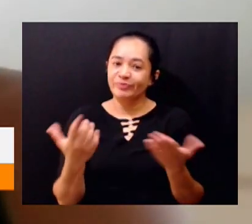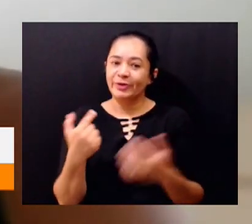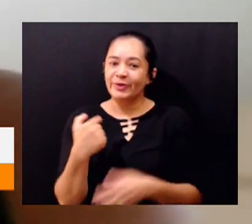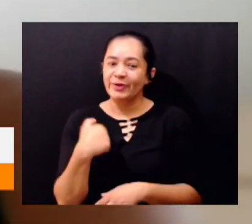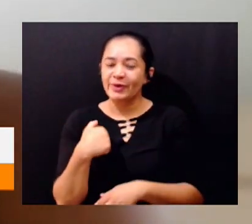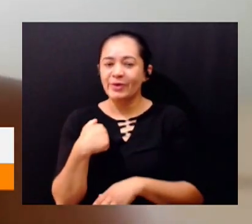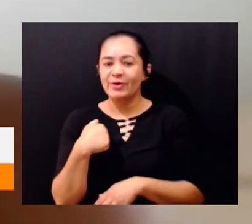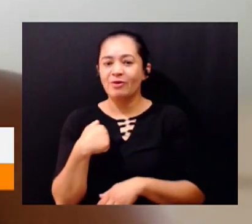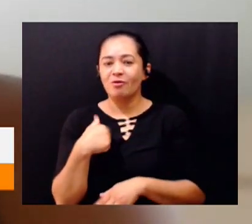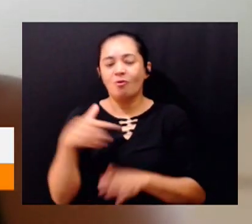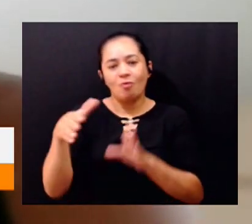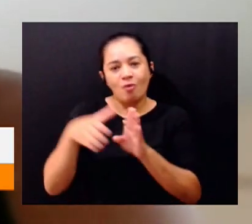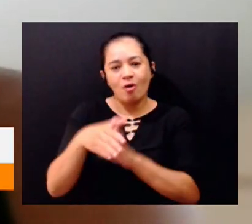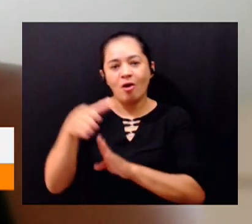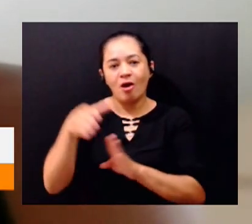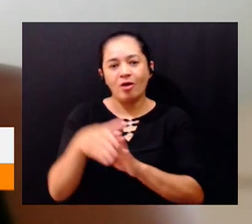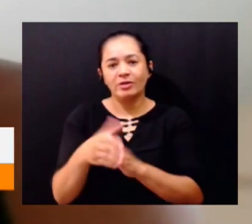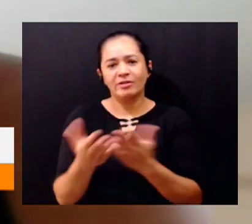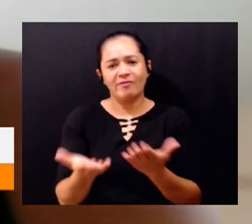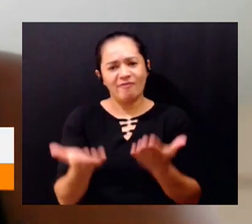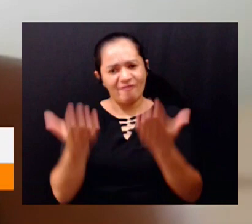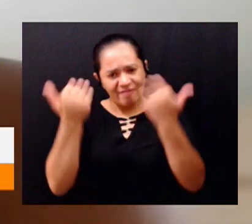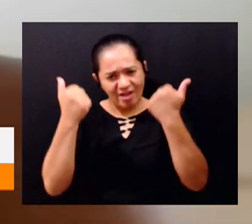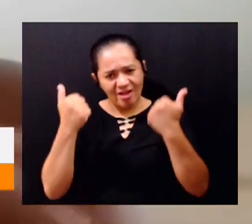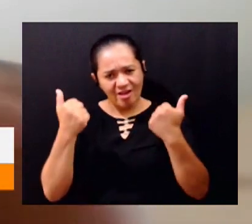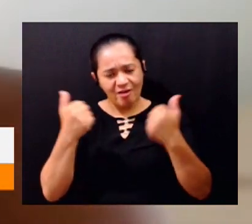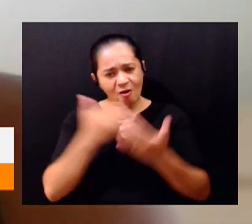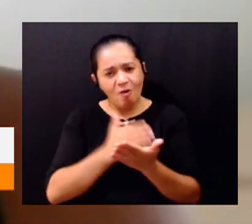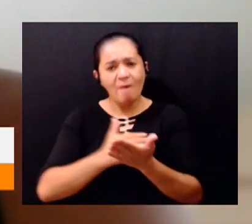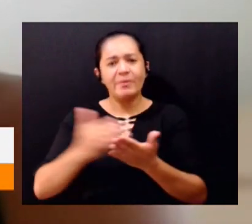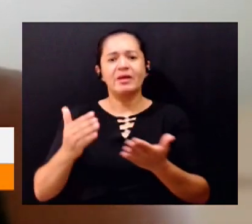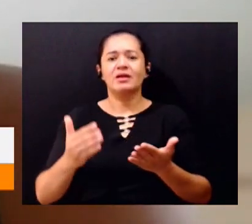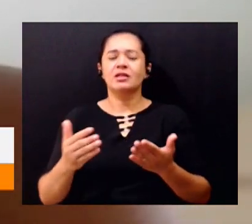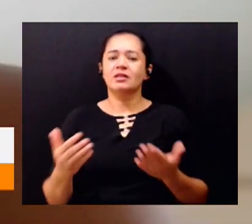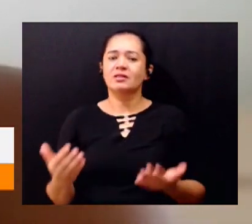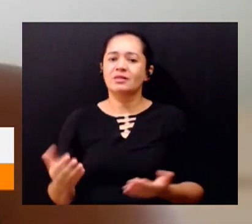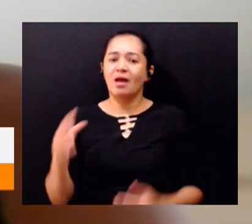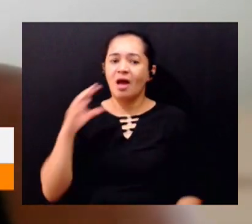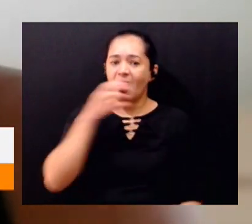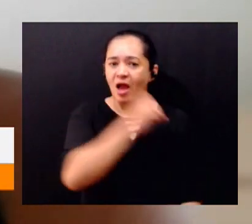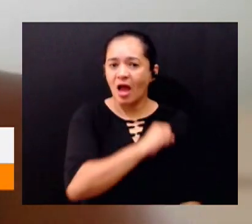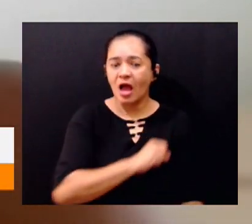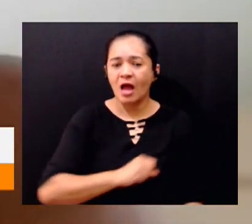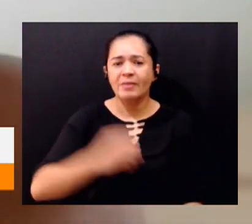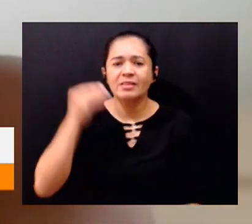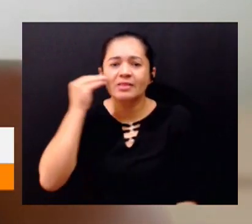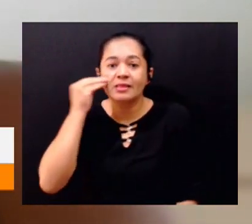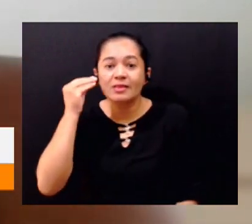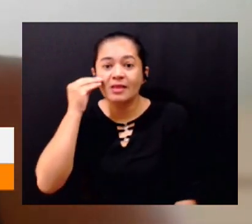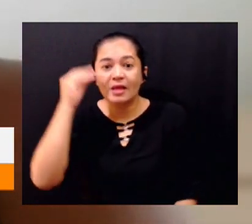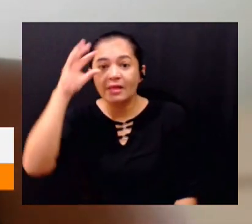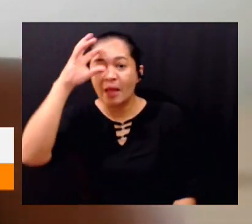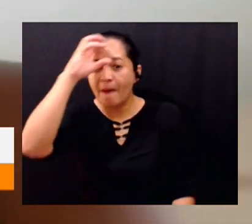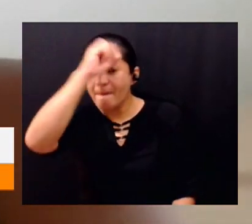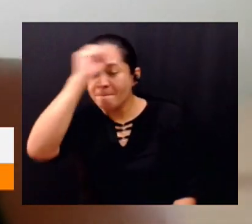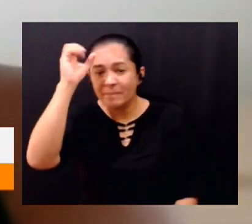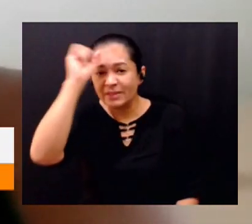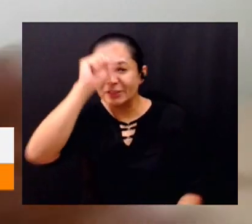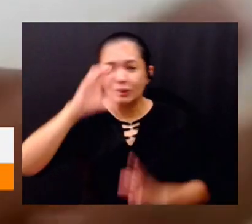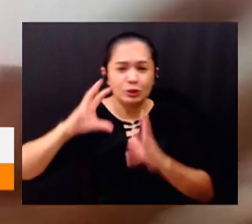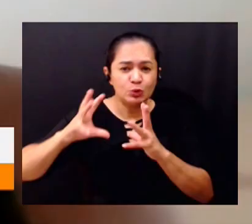se joga na carreira cedo, tente aprender tudo que você puder sobre o mercado, como que se